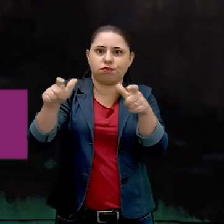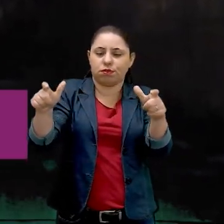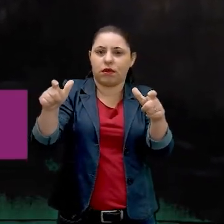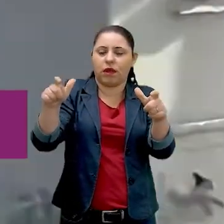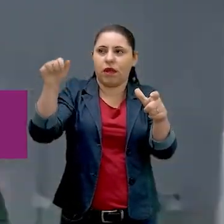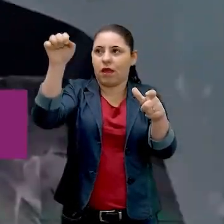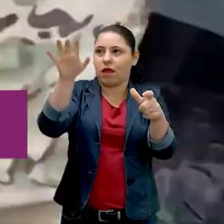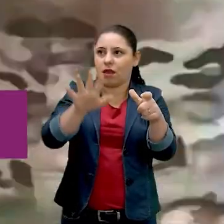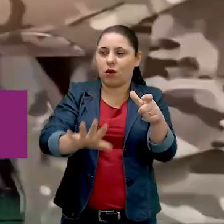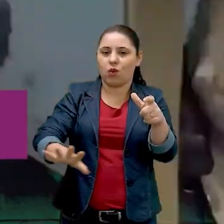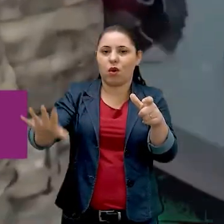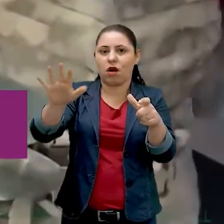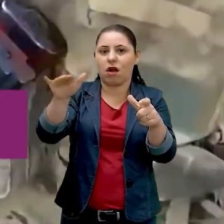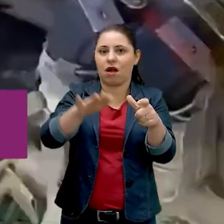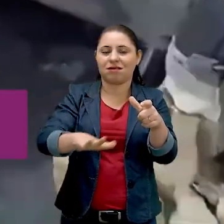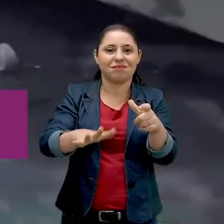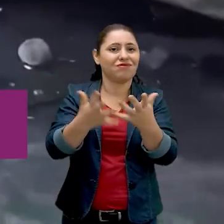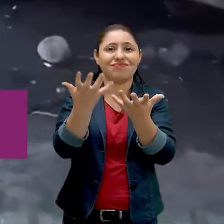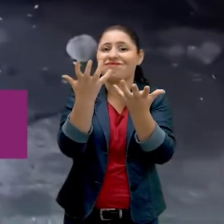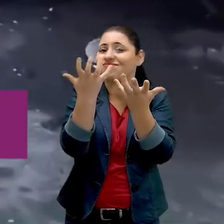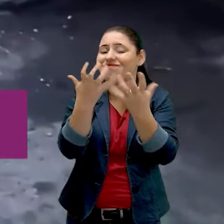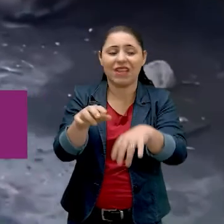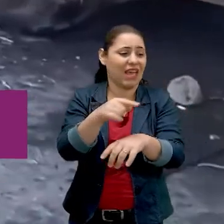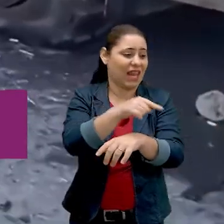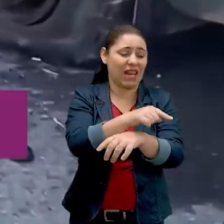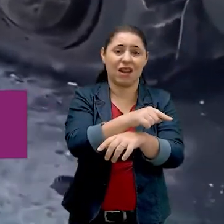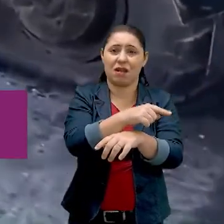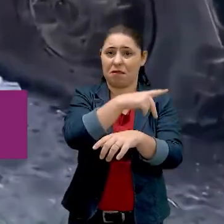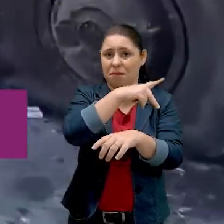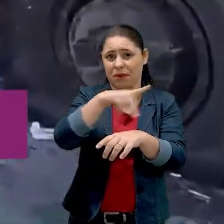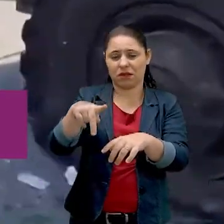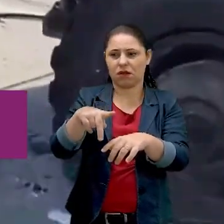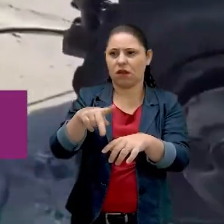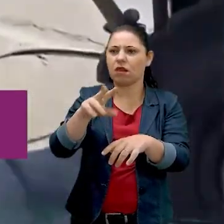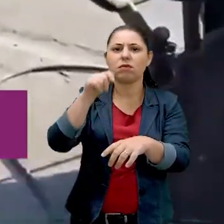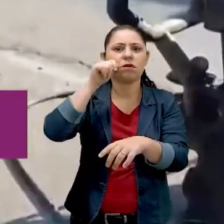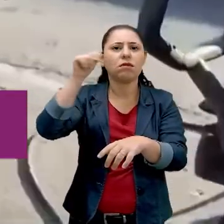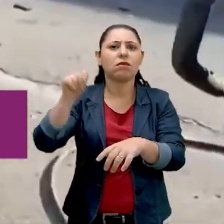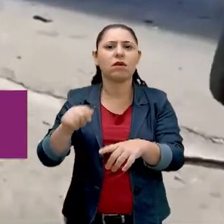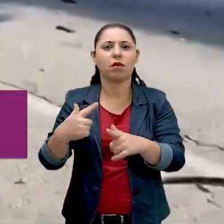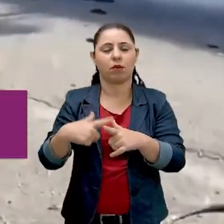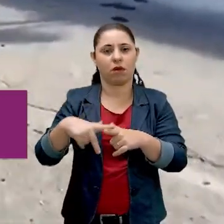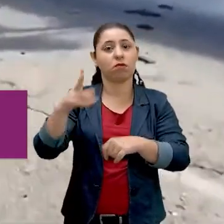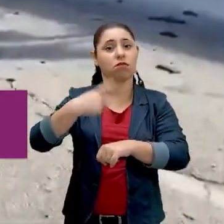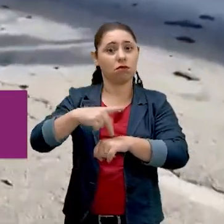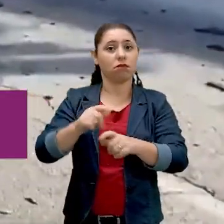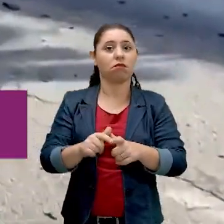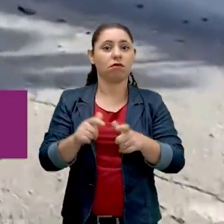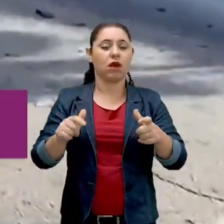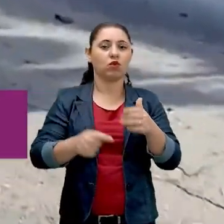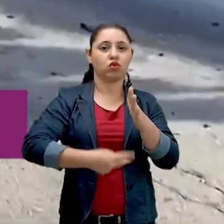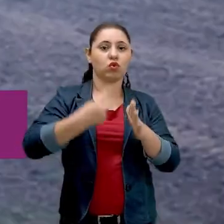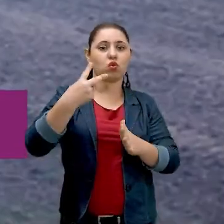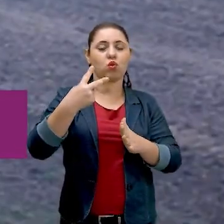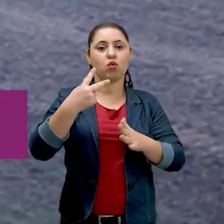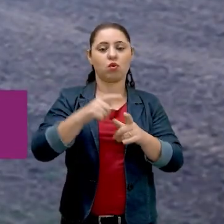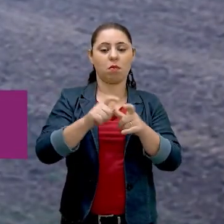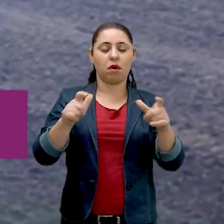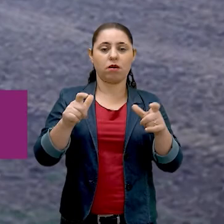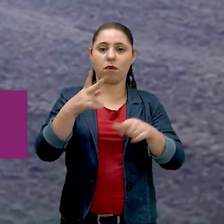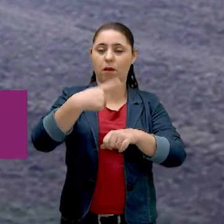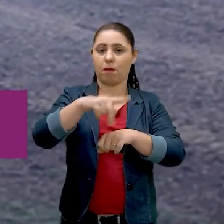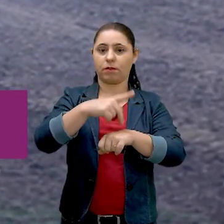natural para essa região, o Putin não queria essa expansão. E por que não da Ucrânia? Porque a Ucrânia é um grande país, é o segundo maior país em